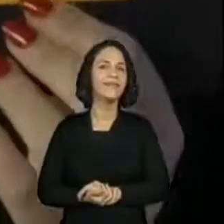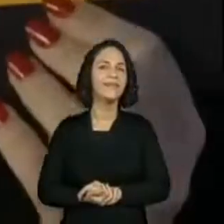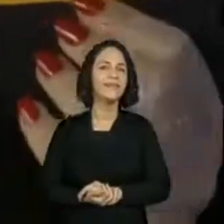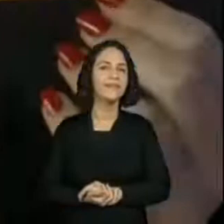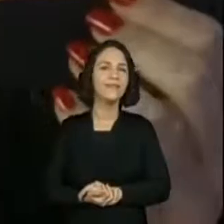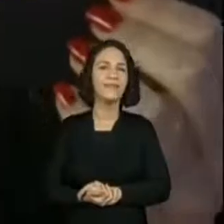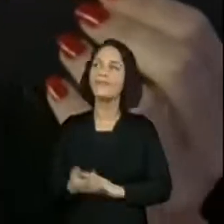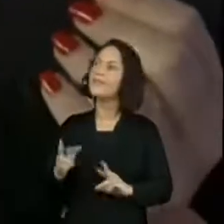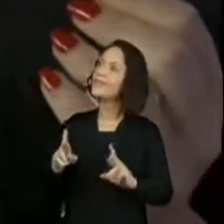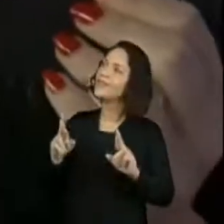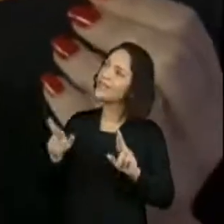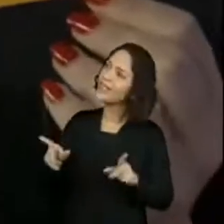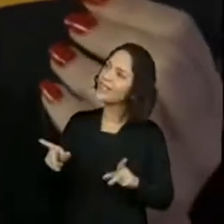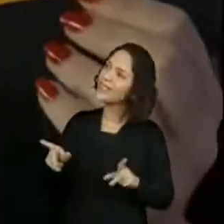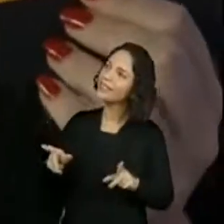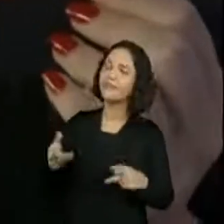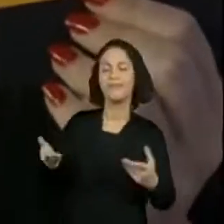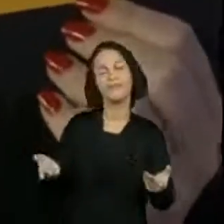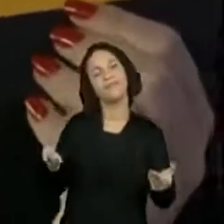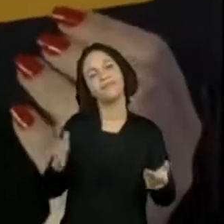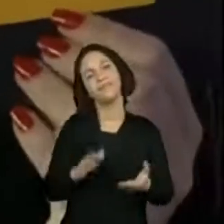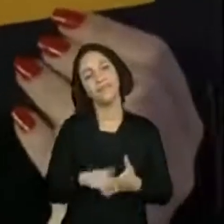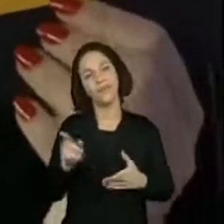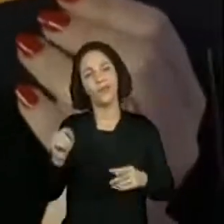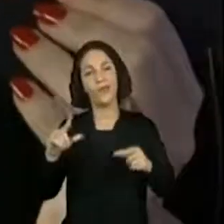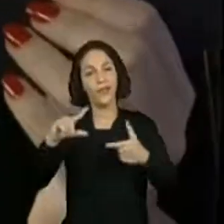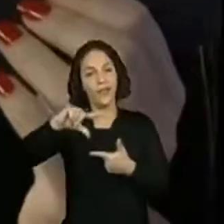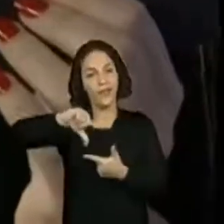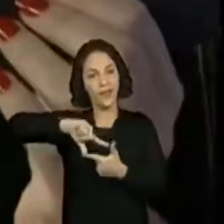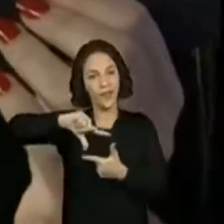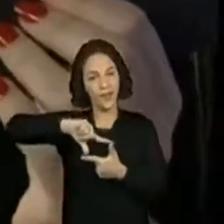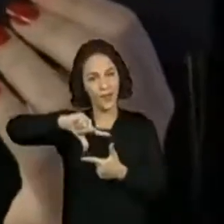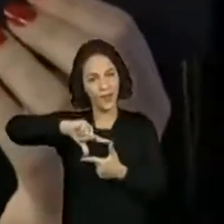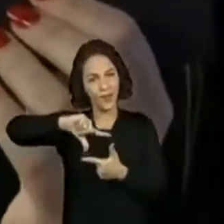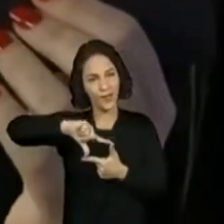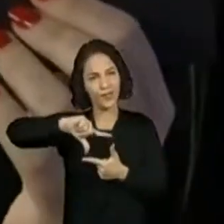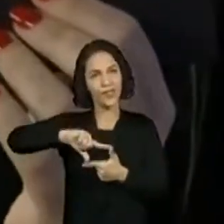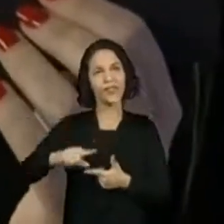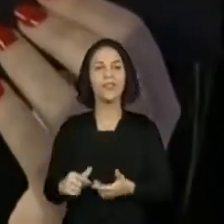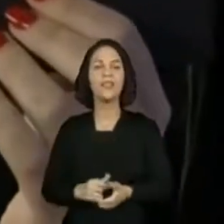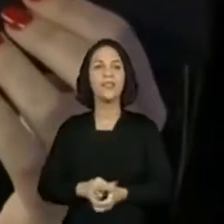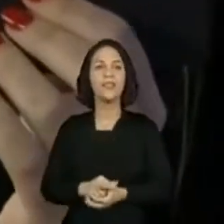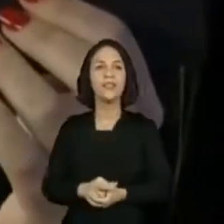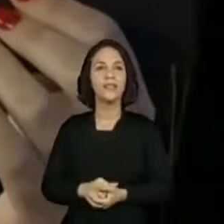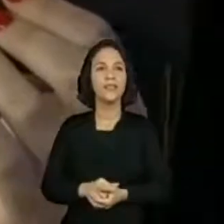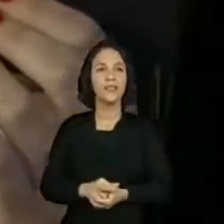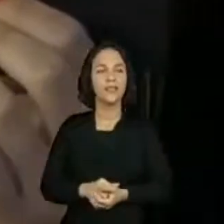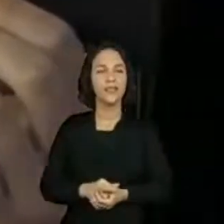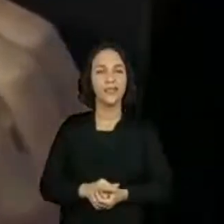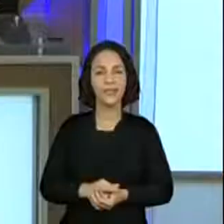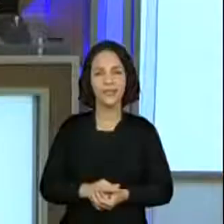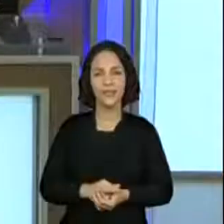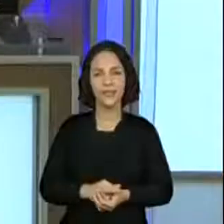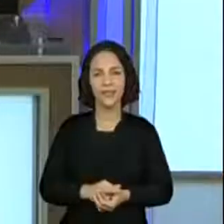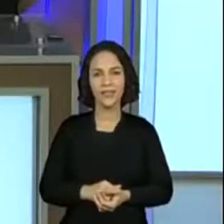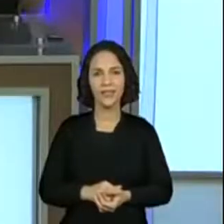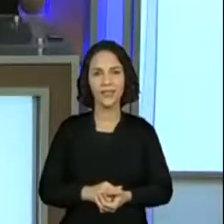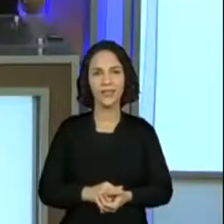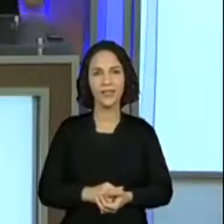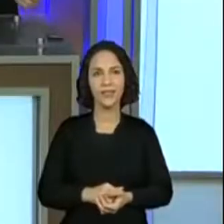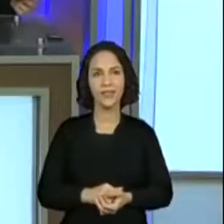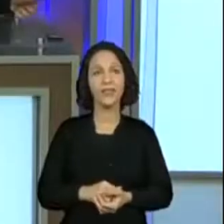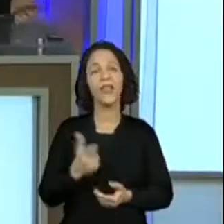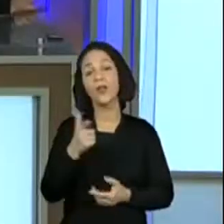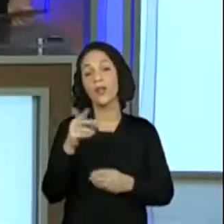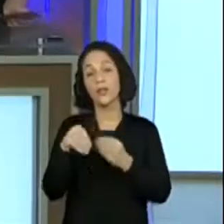ponto, então vamos... Ah lá, ela tirou um retângulo. Olha lá, e a outra figura não deu, não